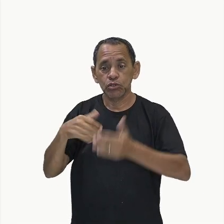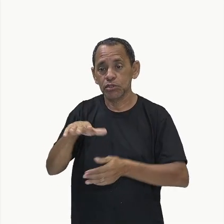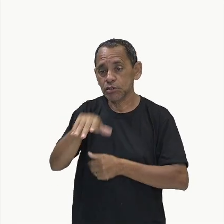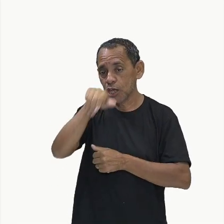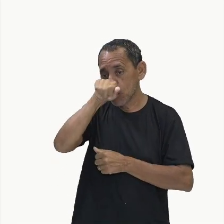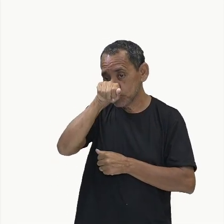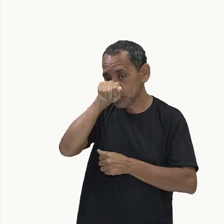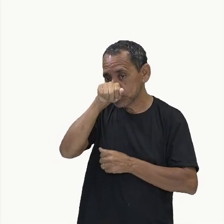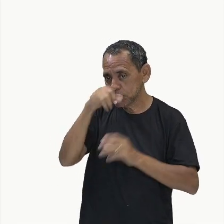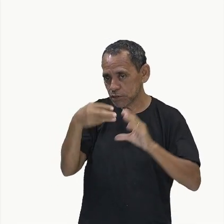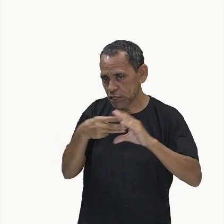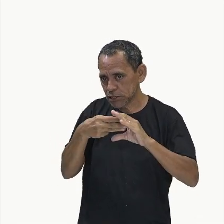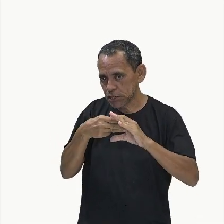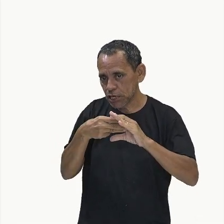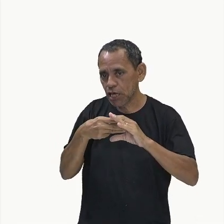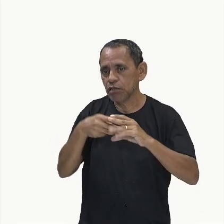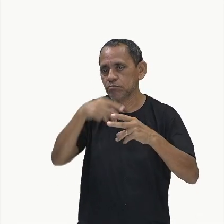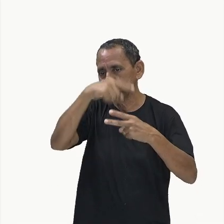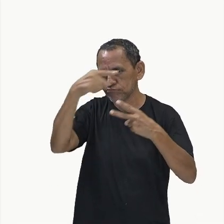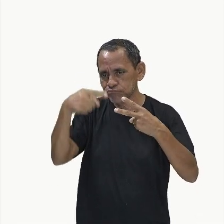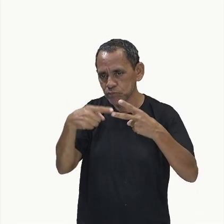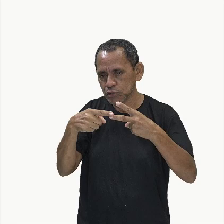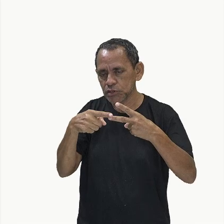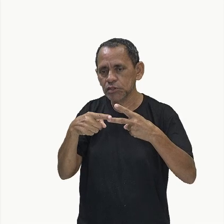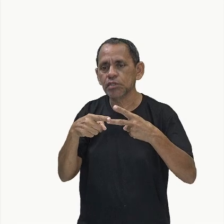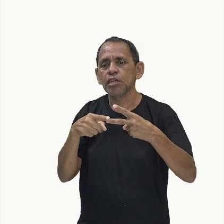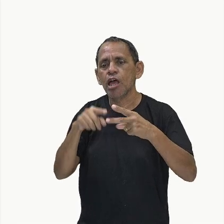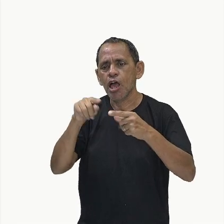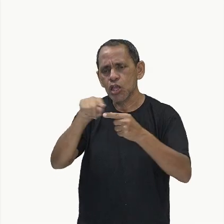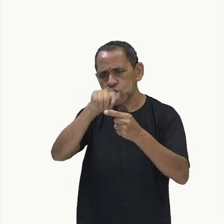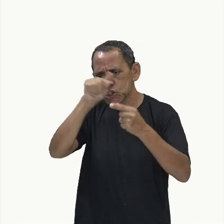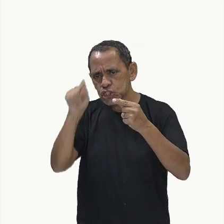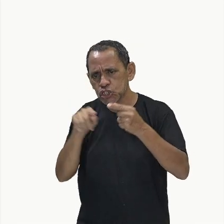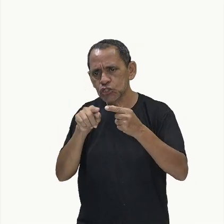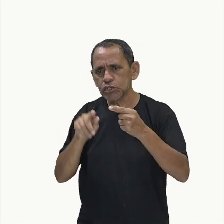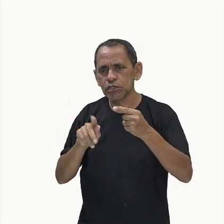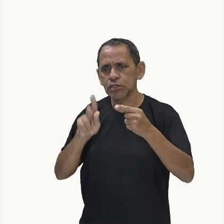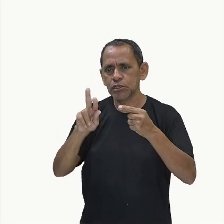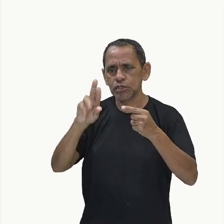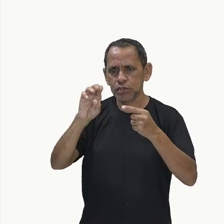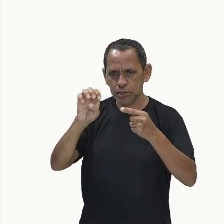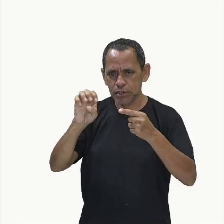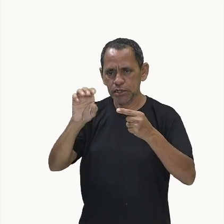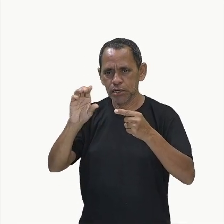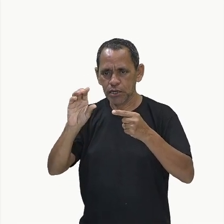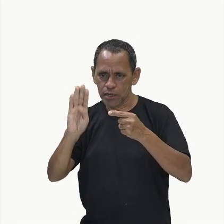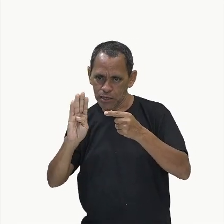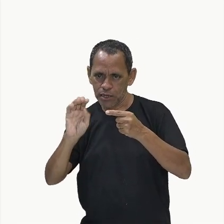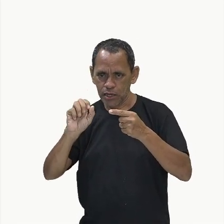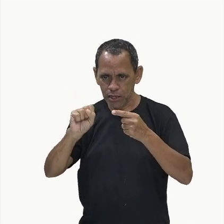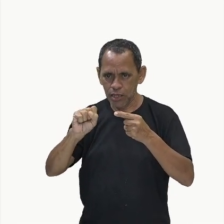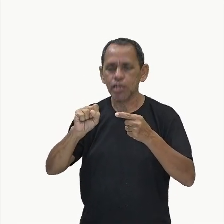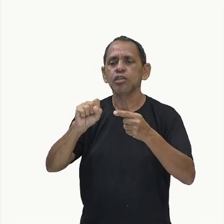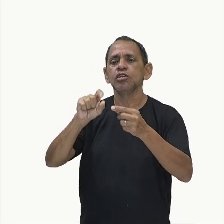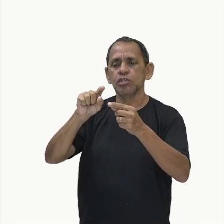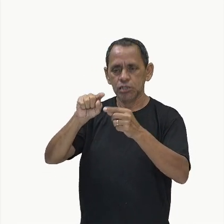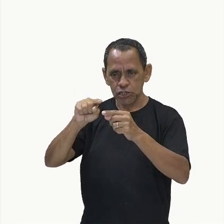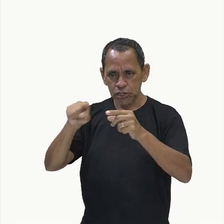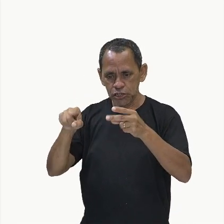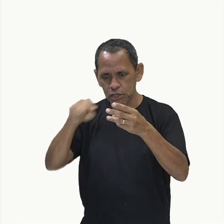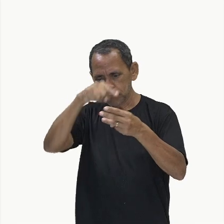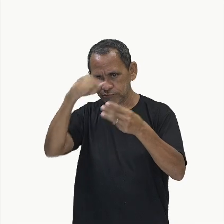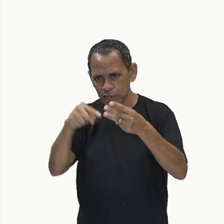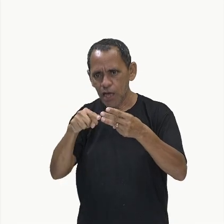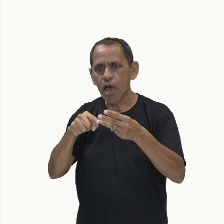respiração celular, vamos ter o ciclo de Krebs, vamos ter a fosforilação oxidativa entre